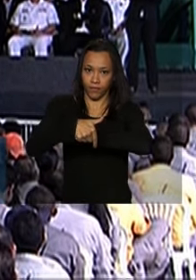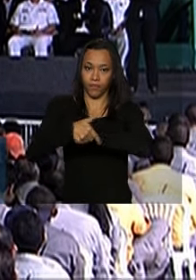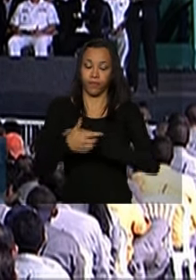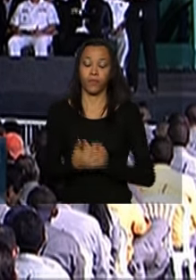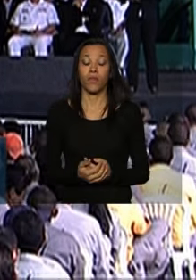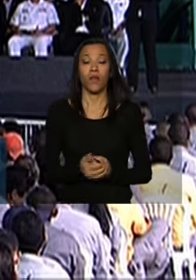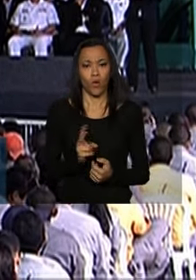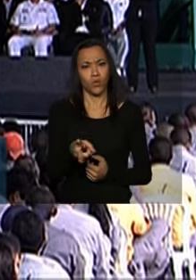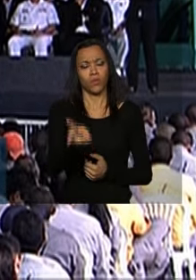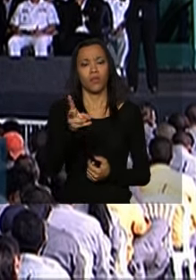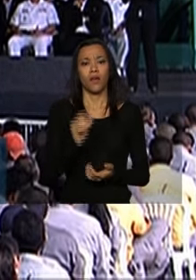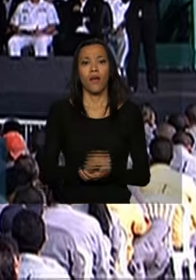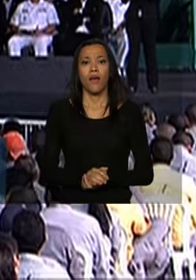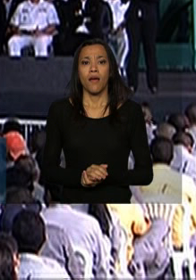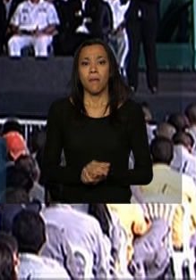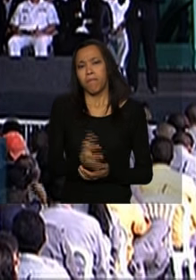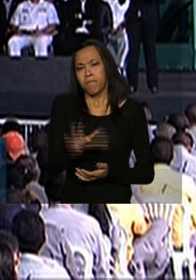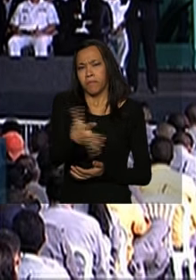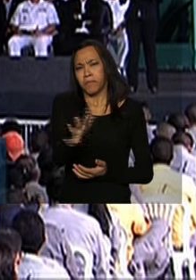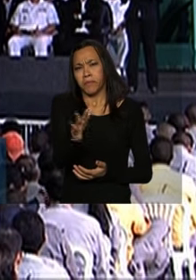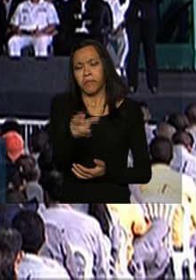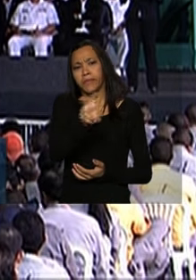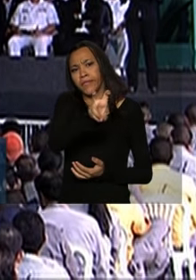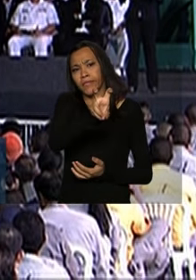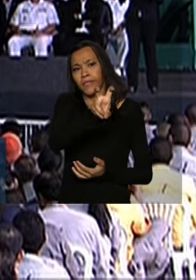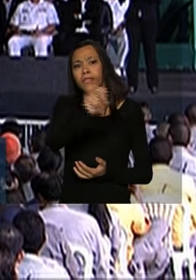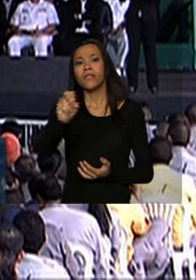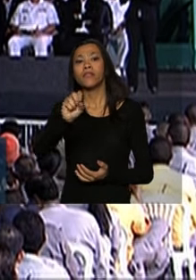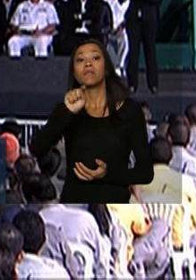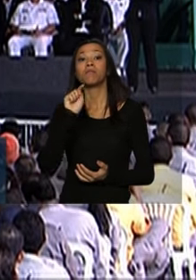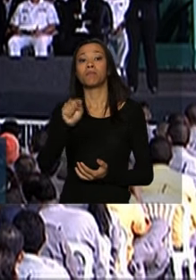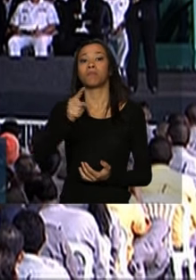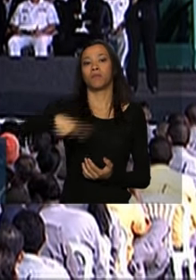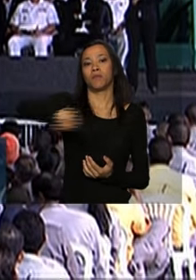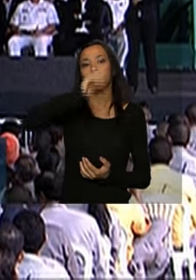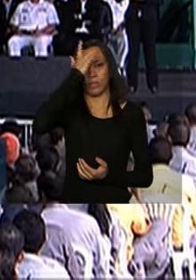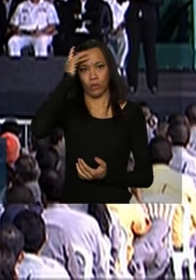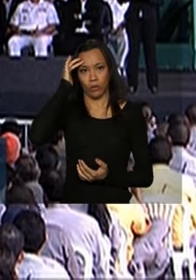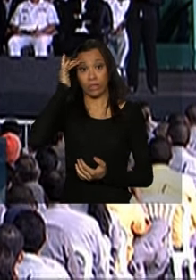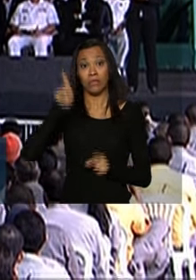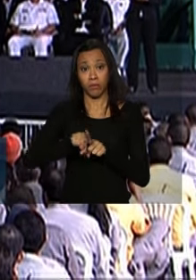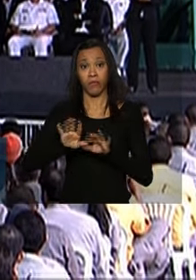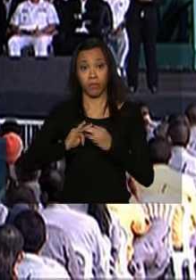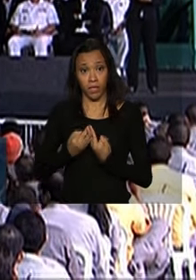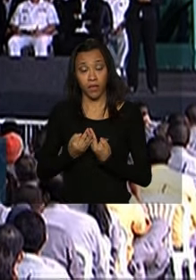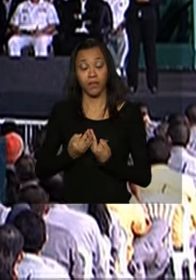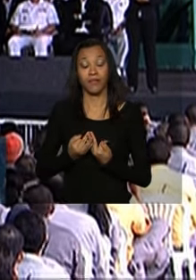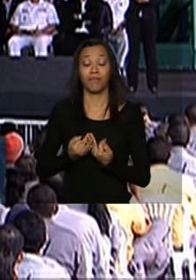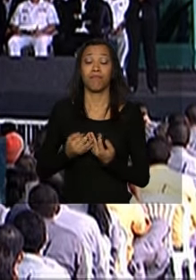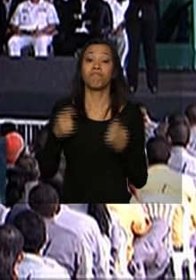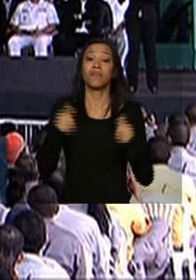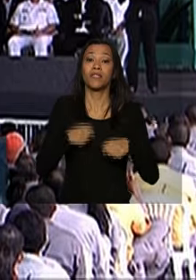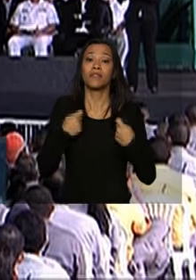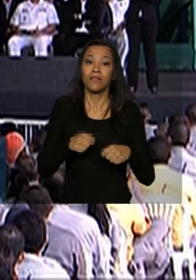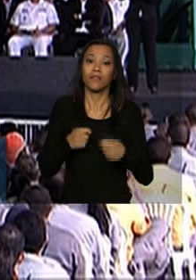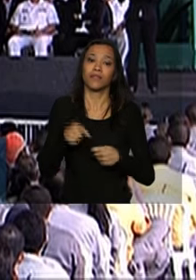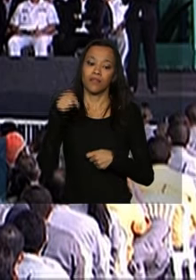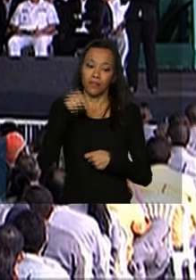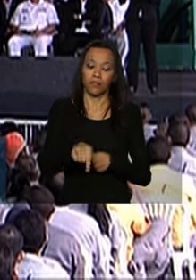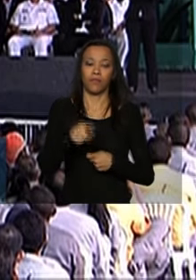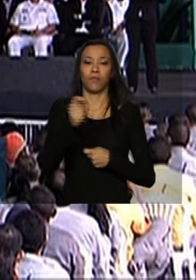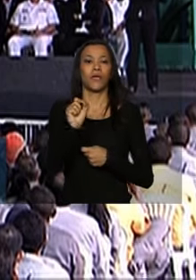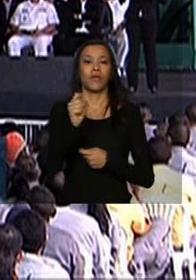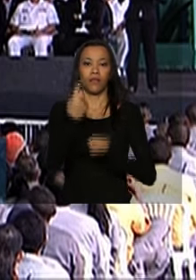país, ressaltamos que aproximadamente mais de 500 mil pessoas e famílias dependem direto ou indiretamente de nossa